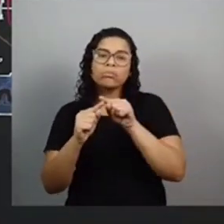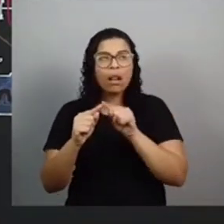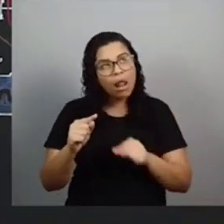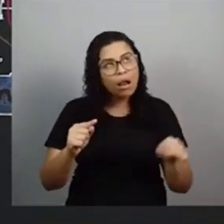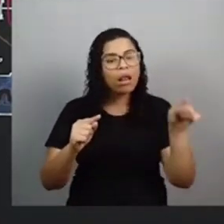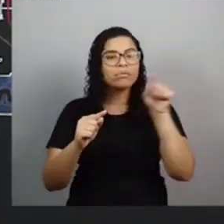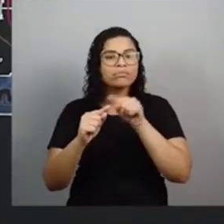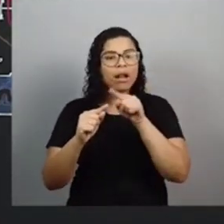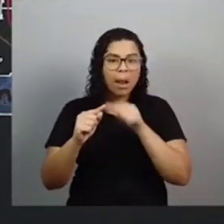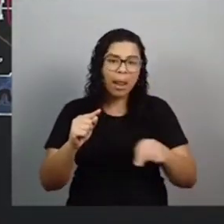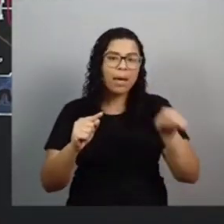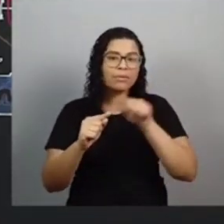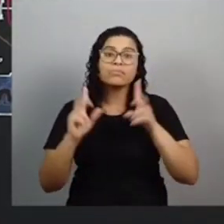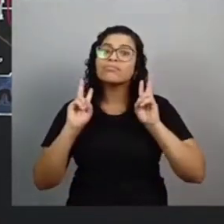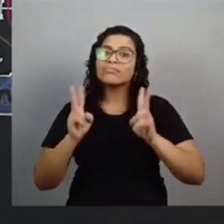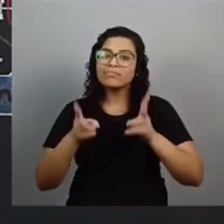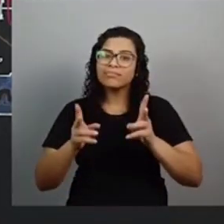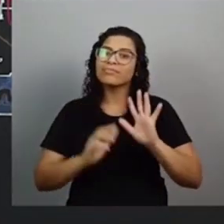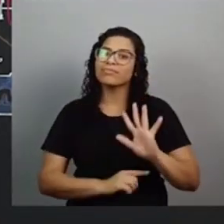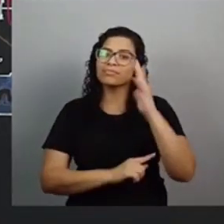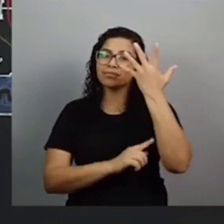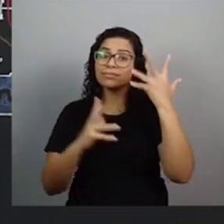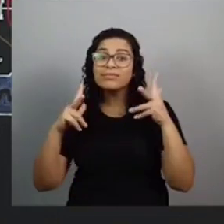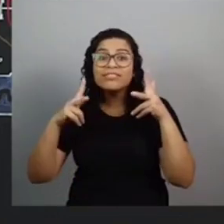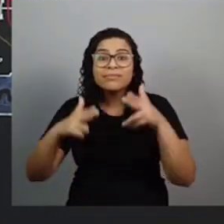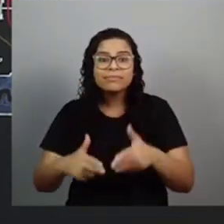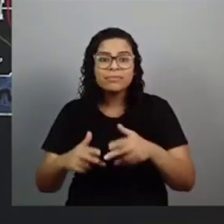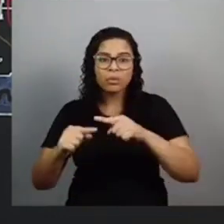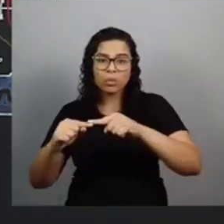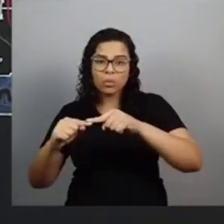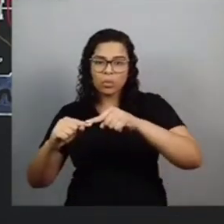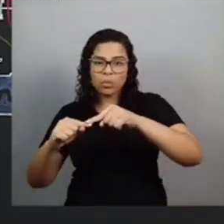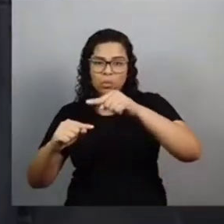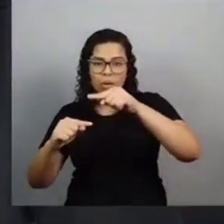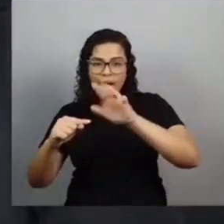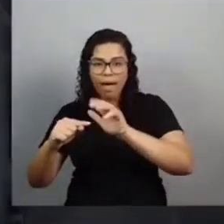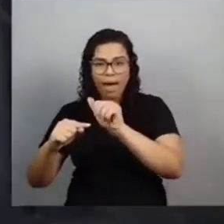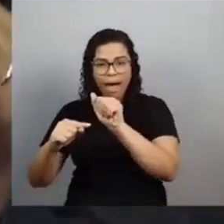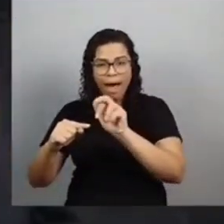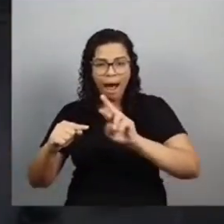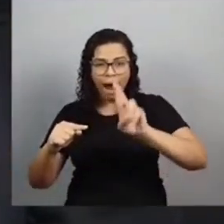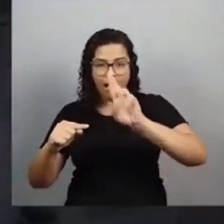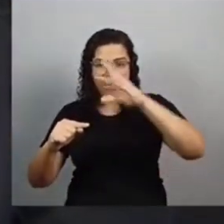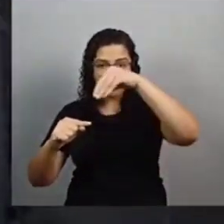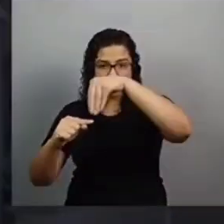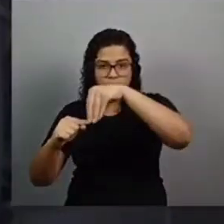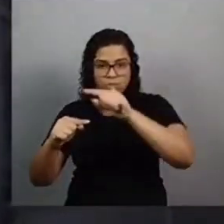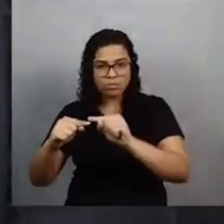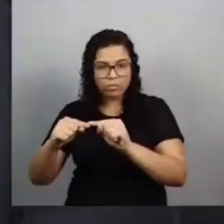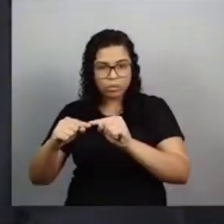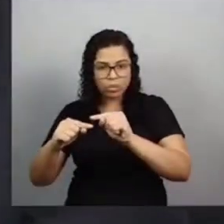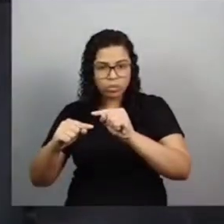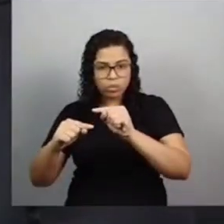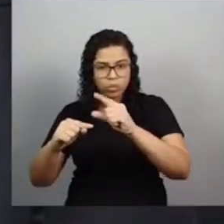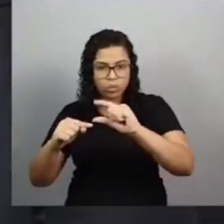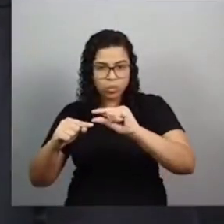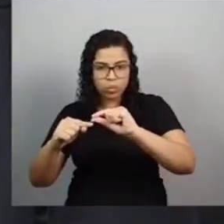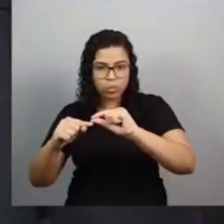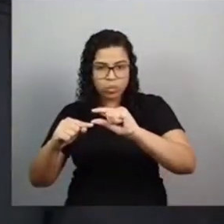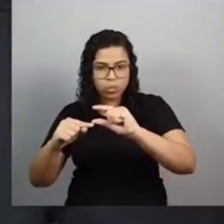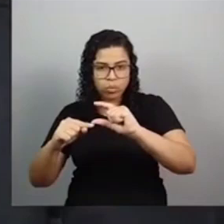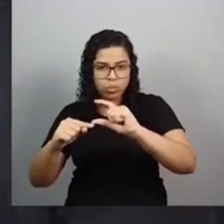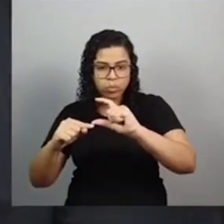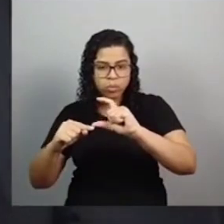continuando. Aqui vai ter a entrada de gás, de ar, aqui, ar do ambiente. Entrando aqui